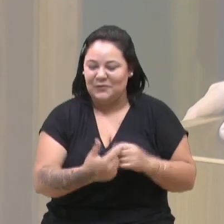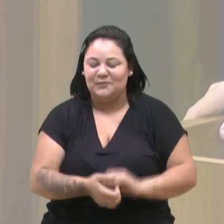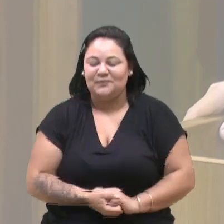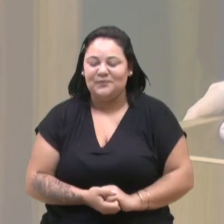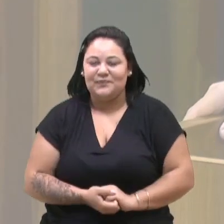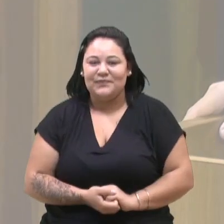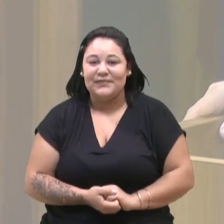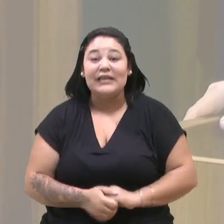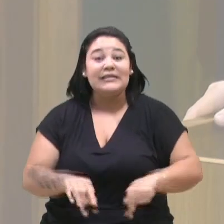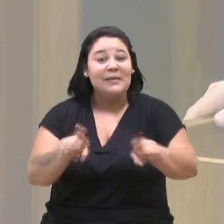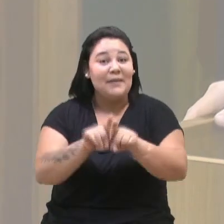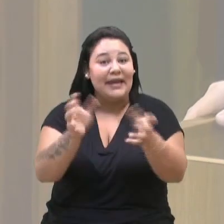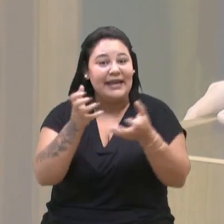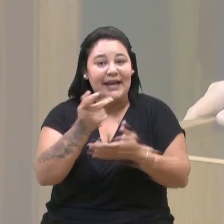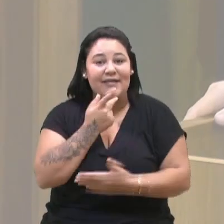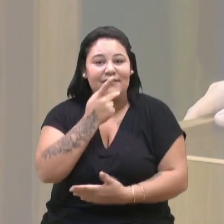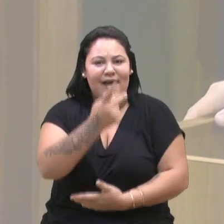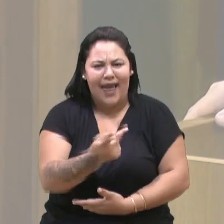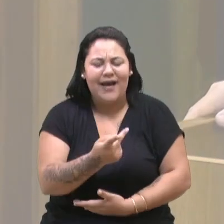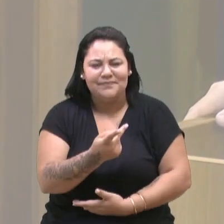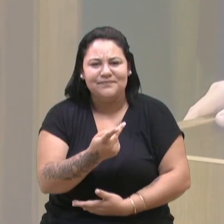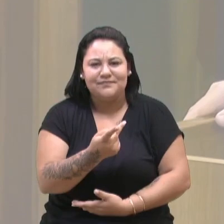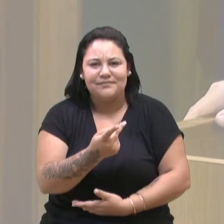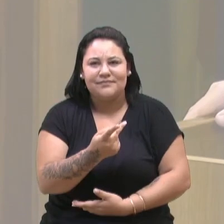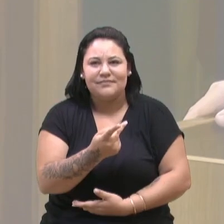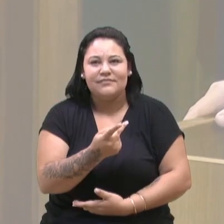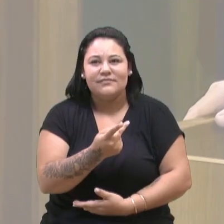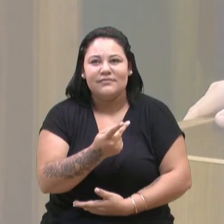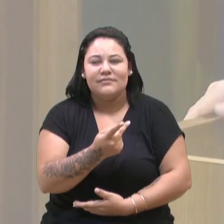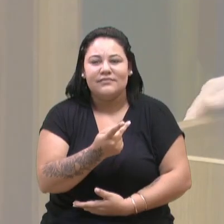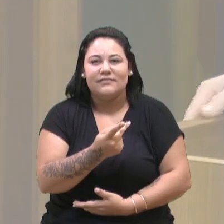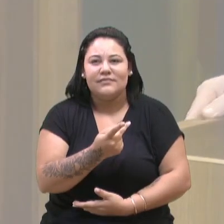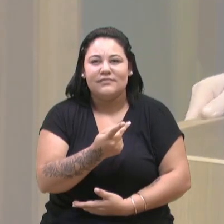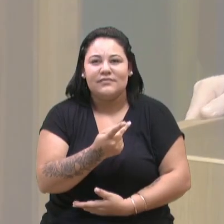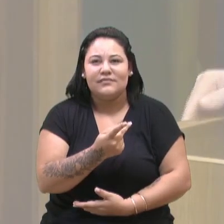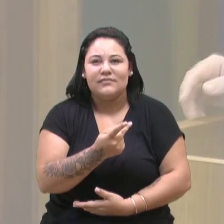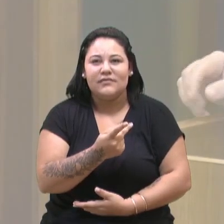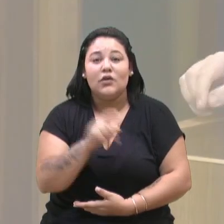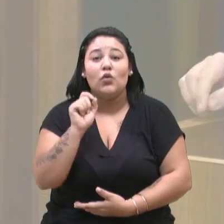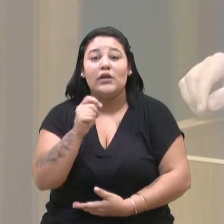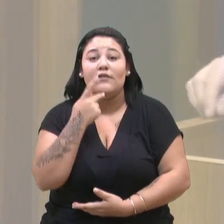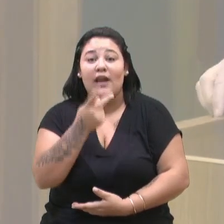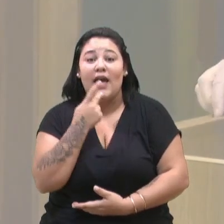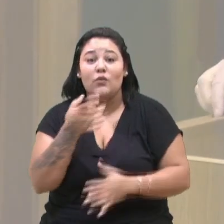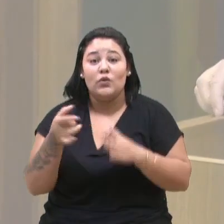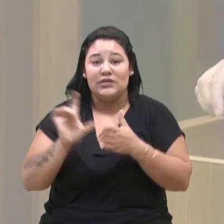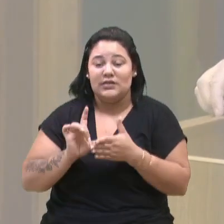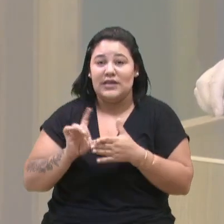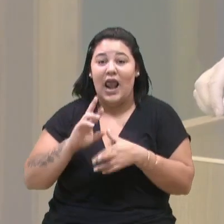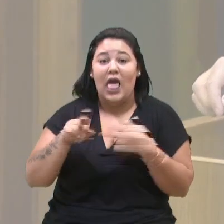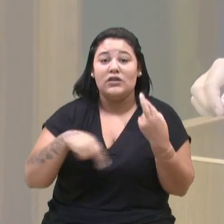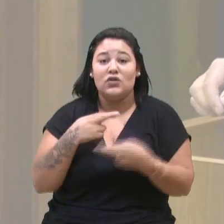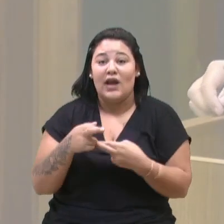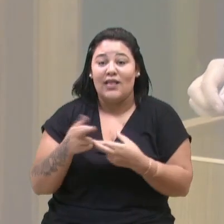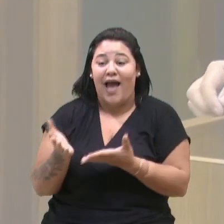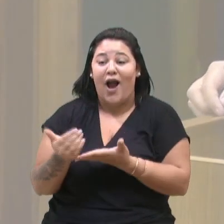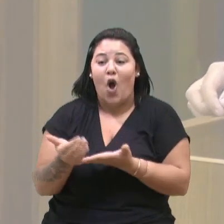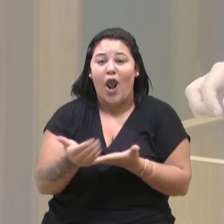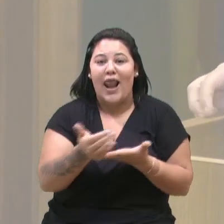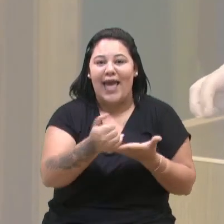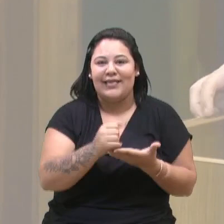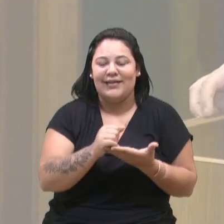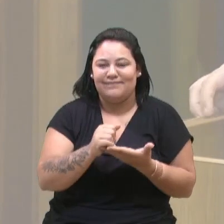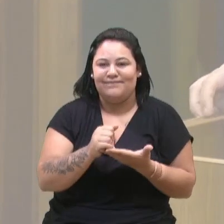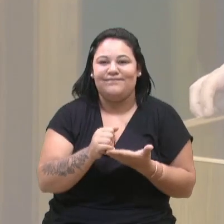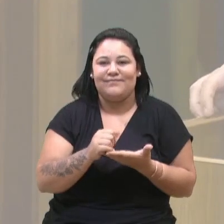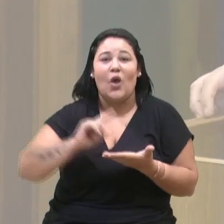também, e aqui fazer um contraponto às falas anteriores, no que tange a coleta de lixo. Nós estamos sofrendo,